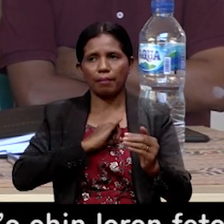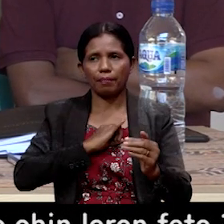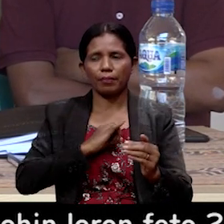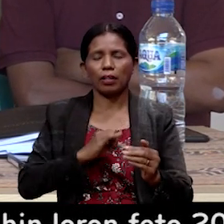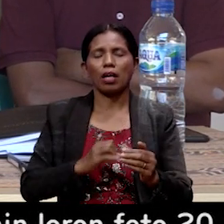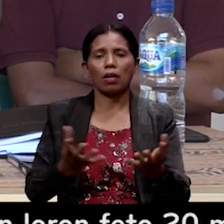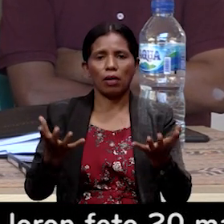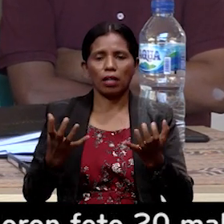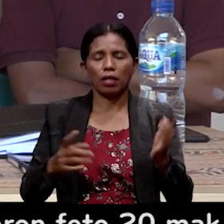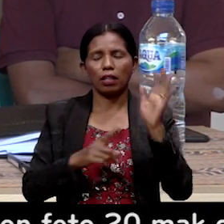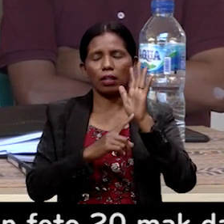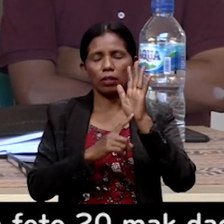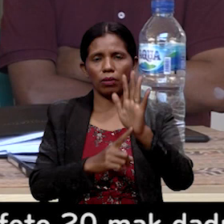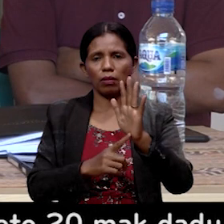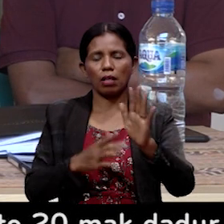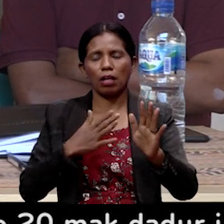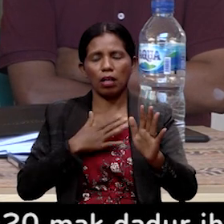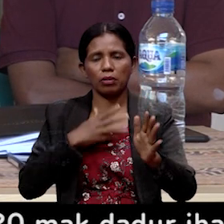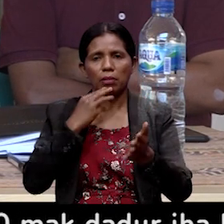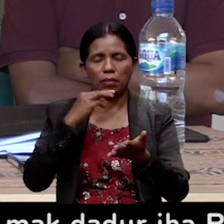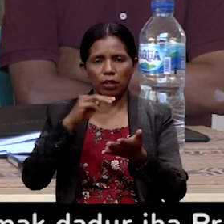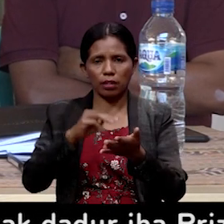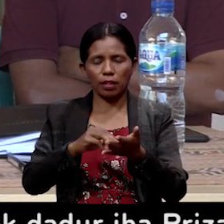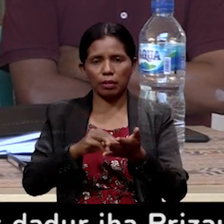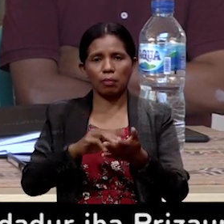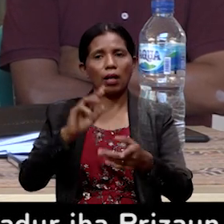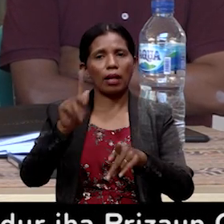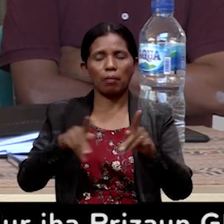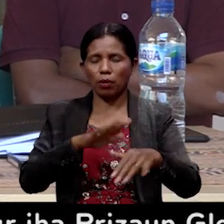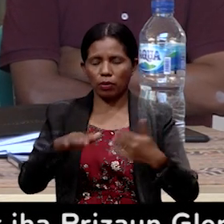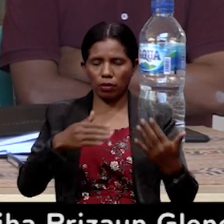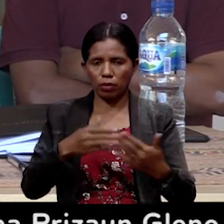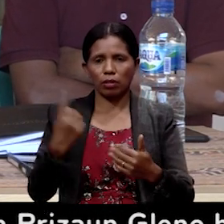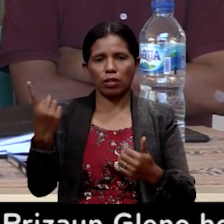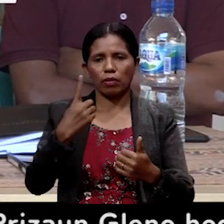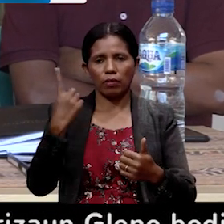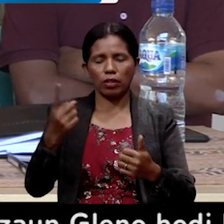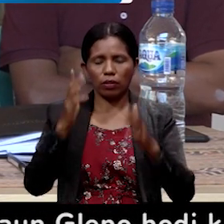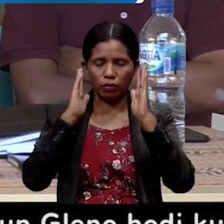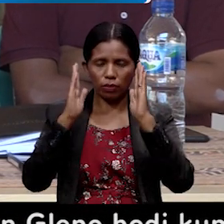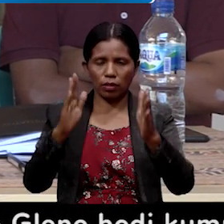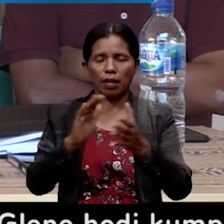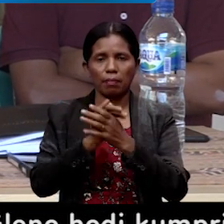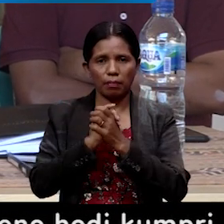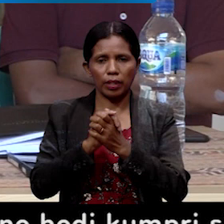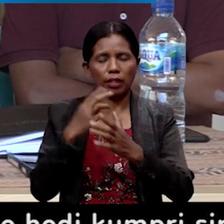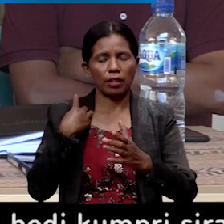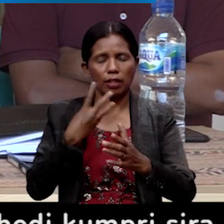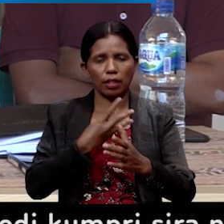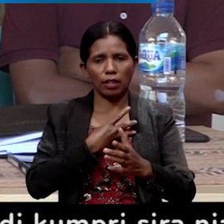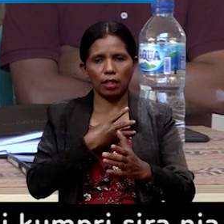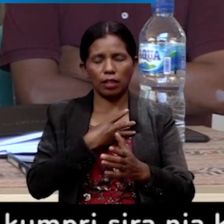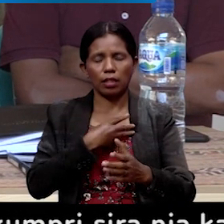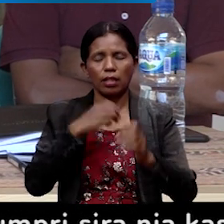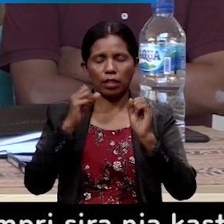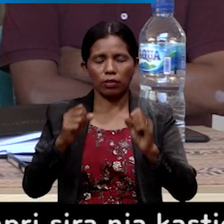hau hakara kato hau ni apelo ba maluk sira hotu, hatu mantém firme na fatin. Hametin ita ni filheira hototu,